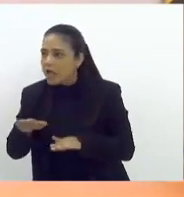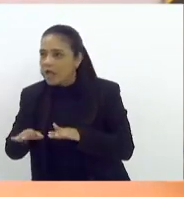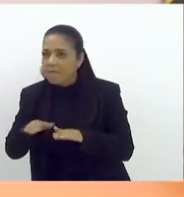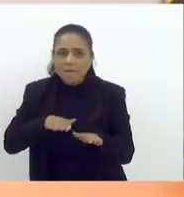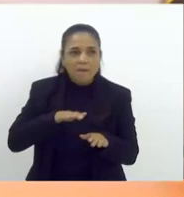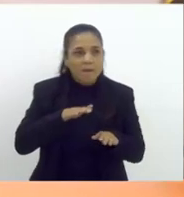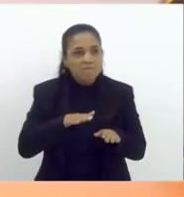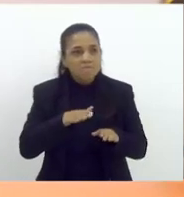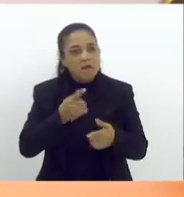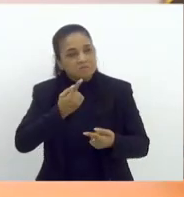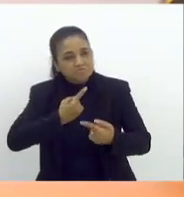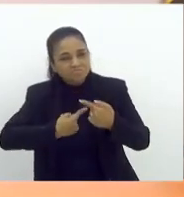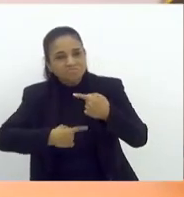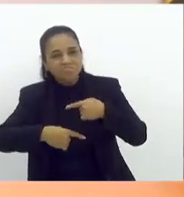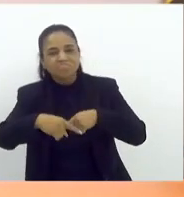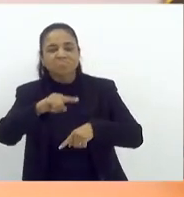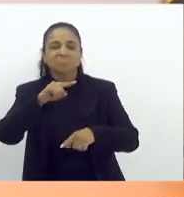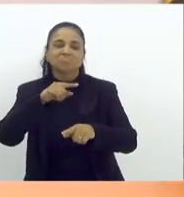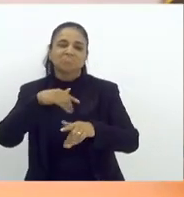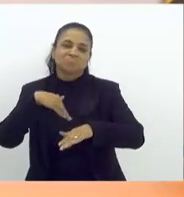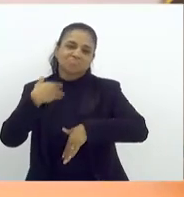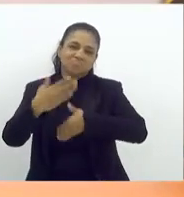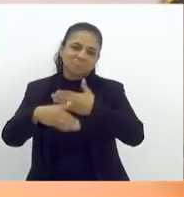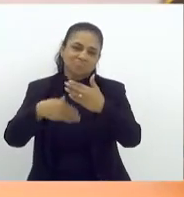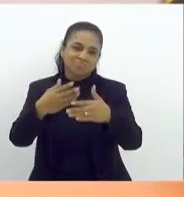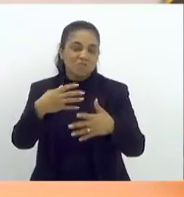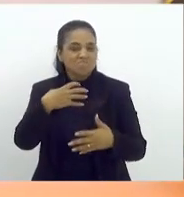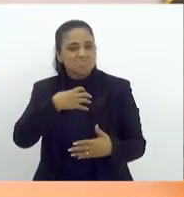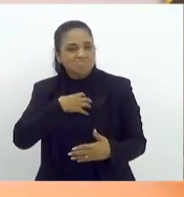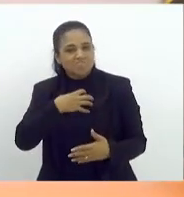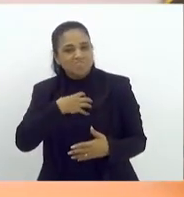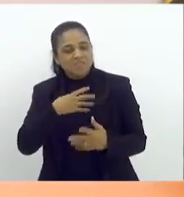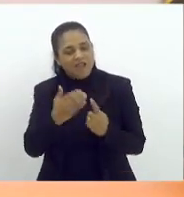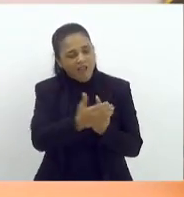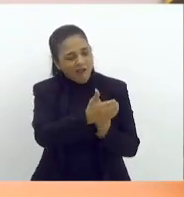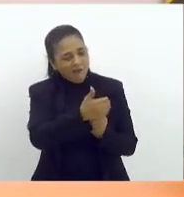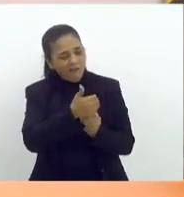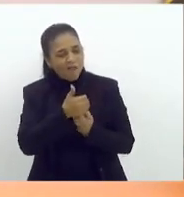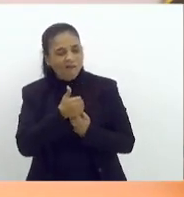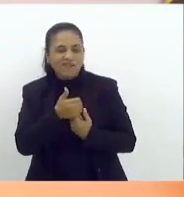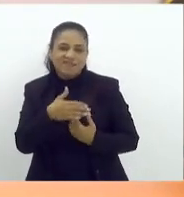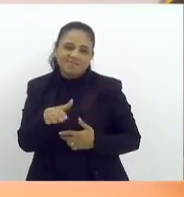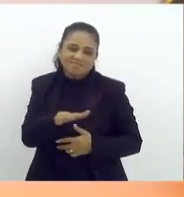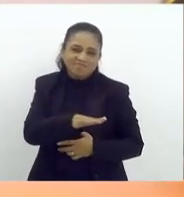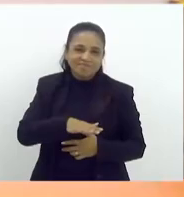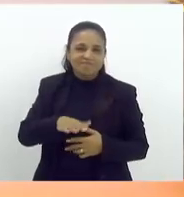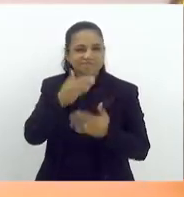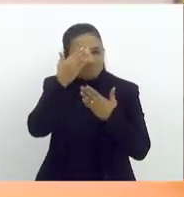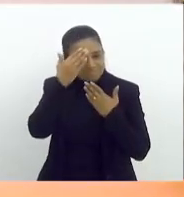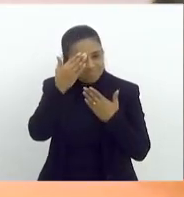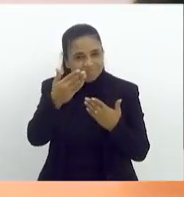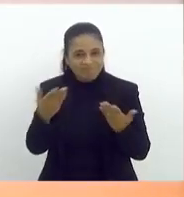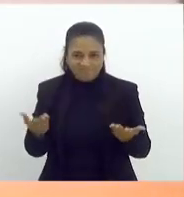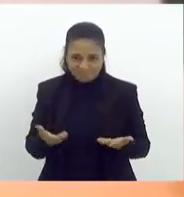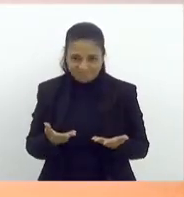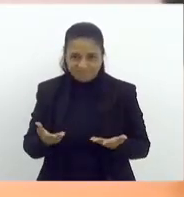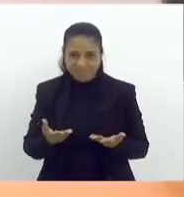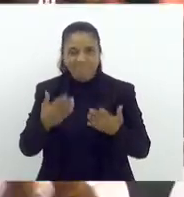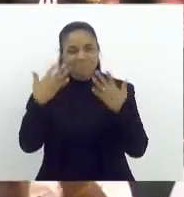as coisas estão dando certo sabe e cada vez mais eu tenho me sentido muito mais acolhida nesse espaço então agradeço muito por estar aqui